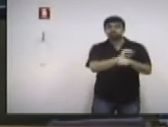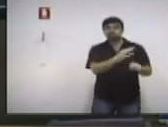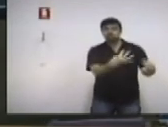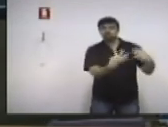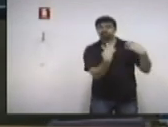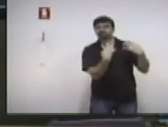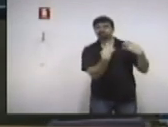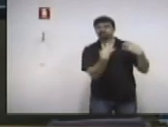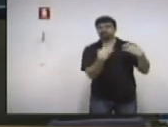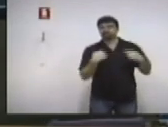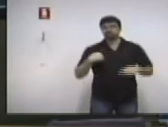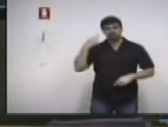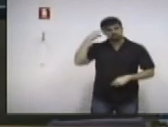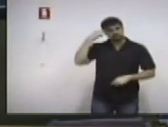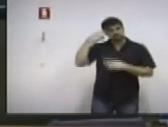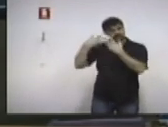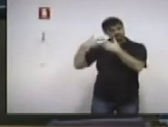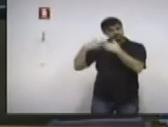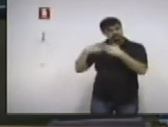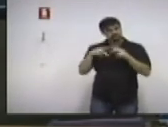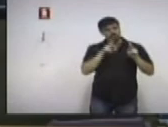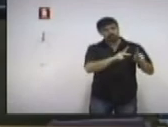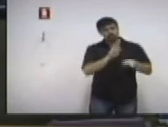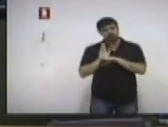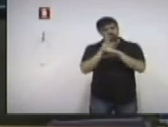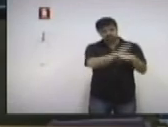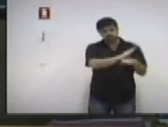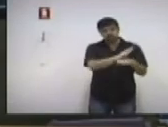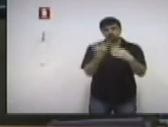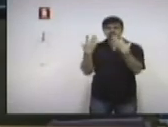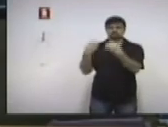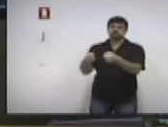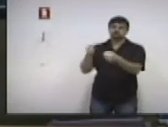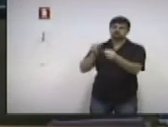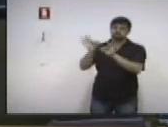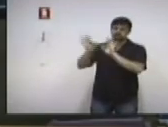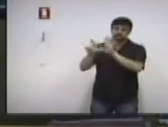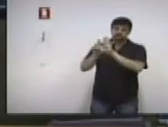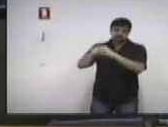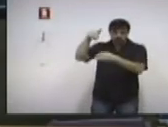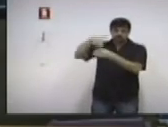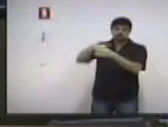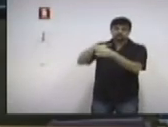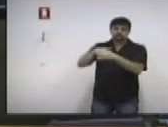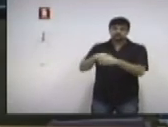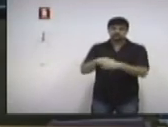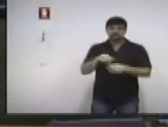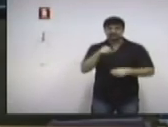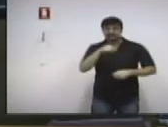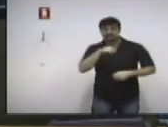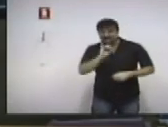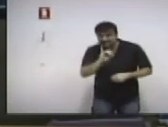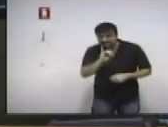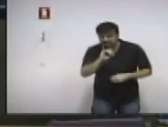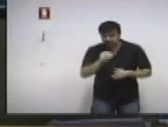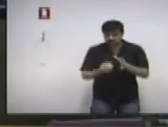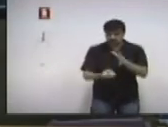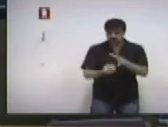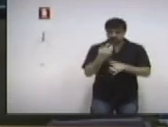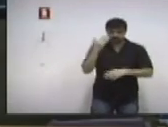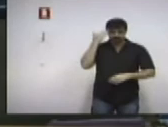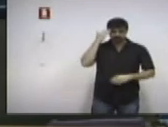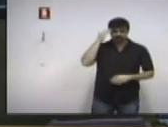se eventualmente e já disse isso em outras situações se eventualmente